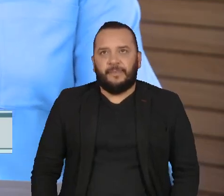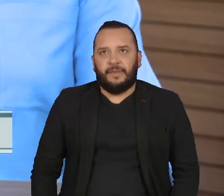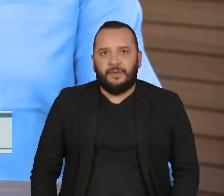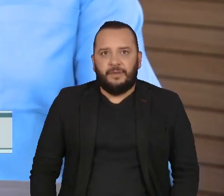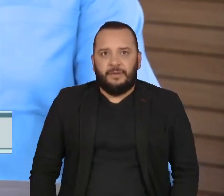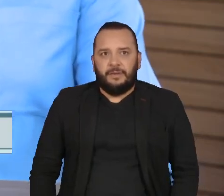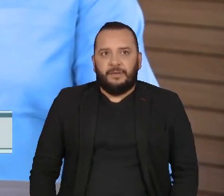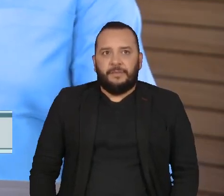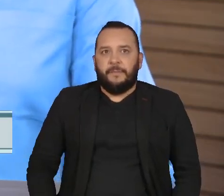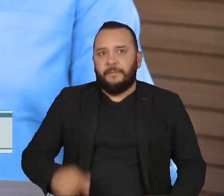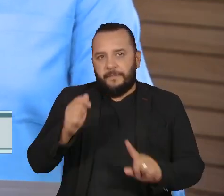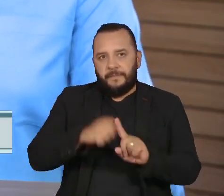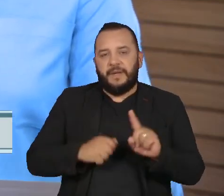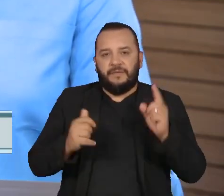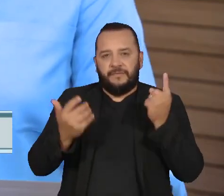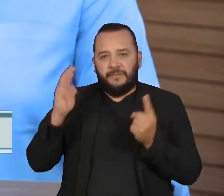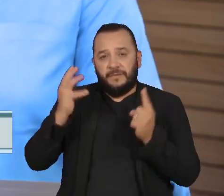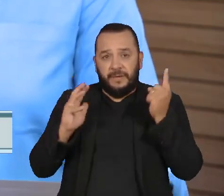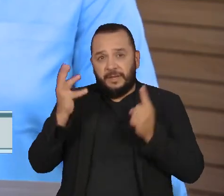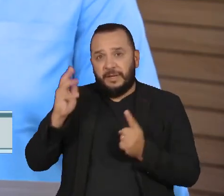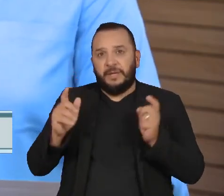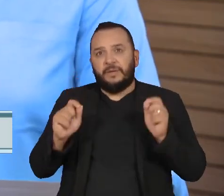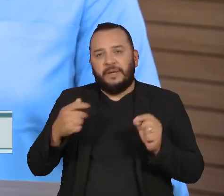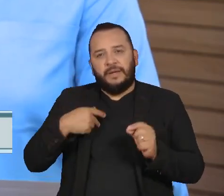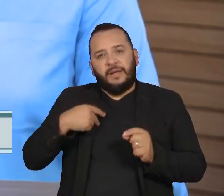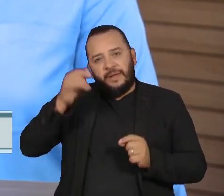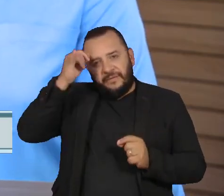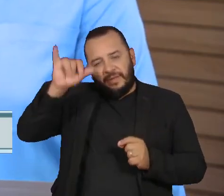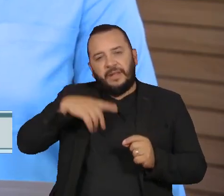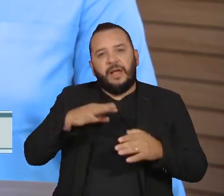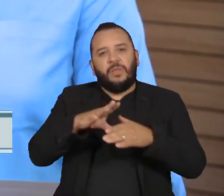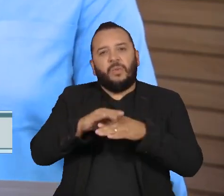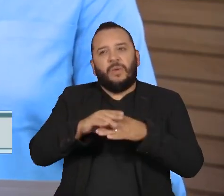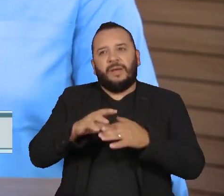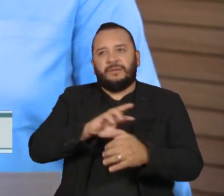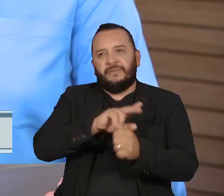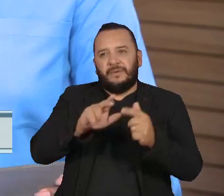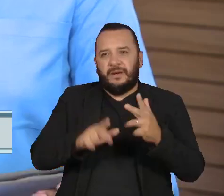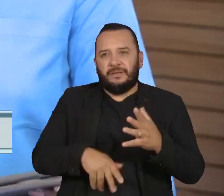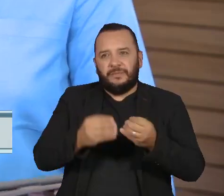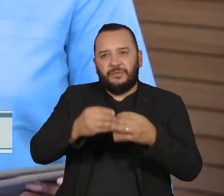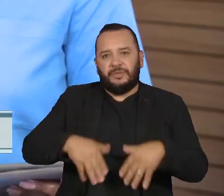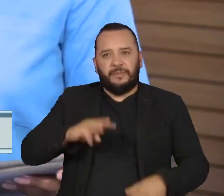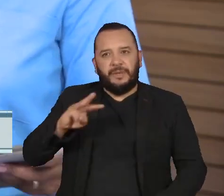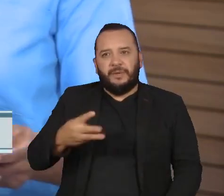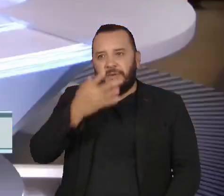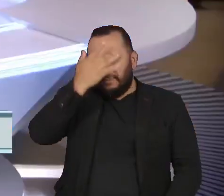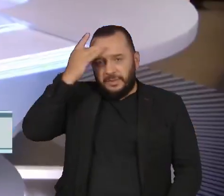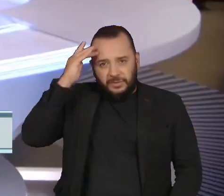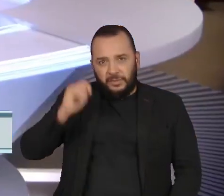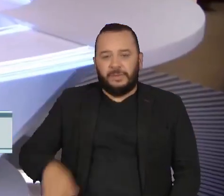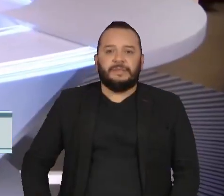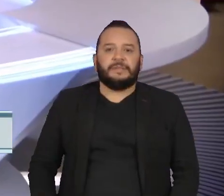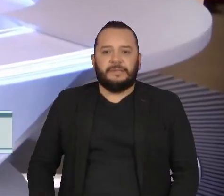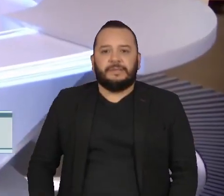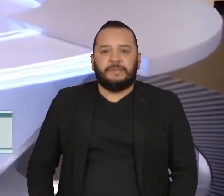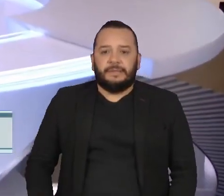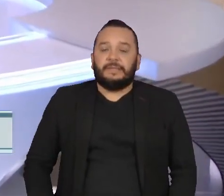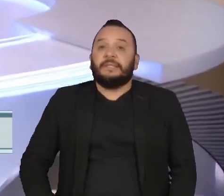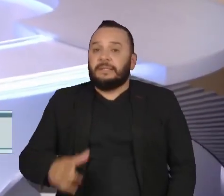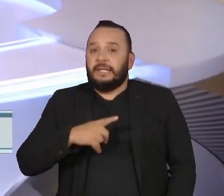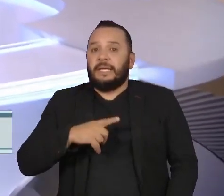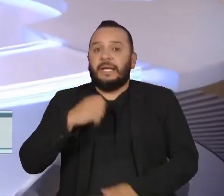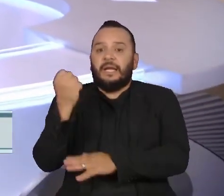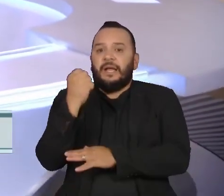O mês de fevereiro é dedicado à prevenção de uma série de doenças que afetam milhões de brasileiros. São condições